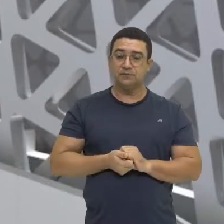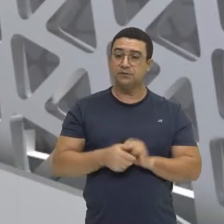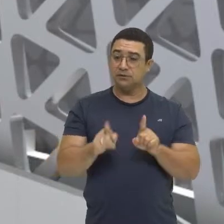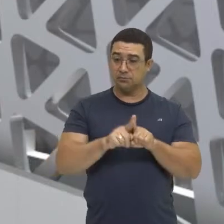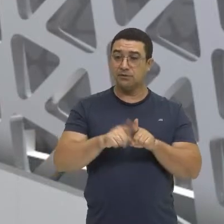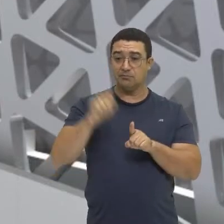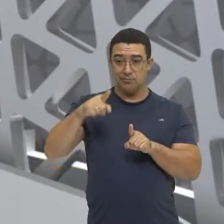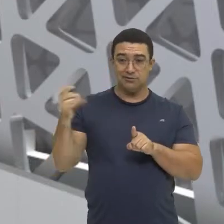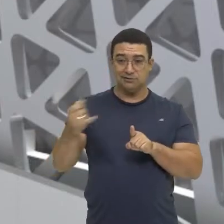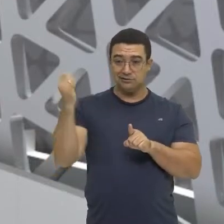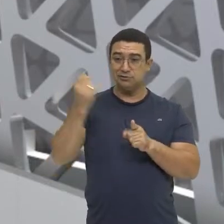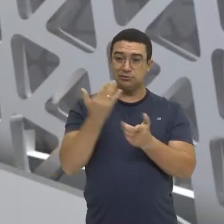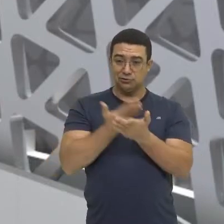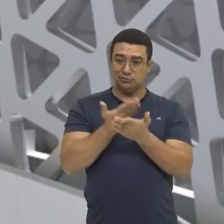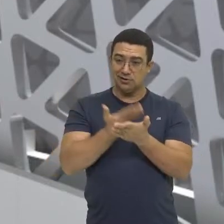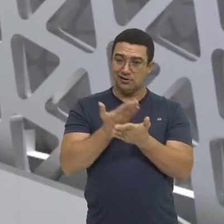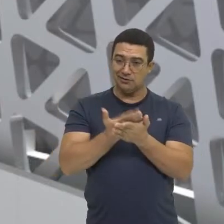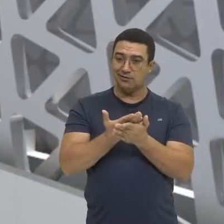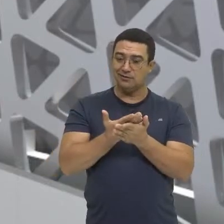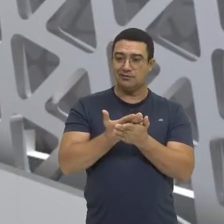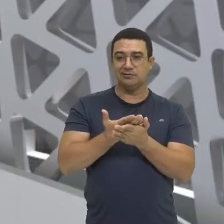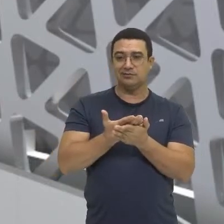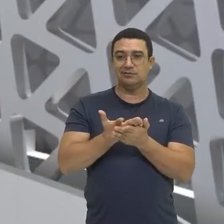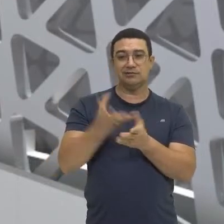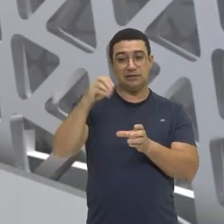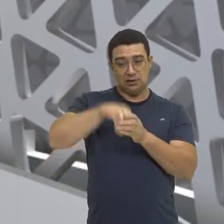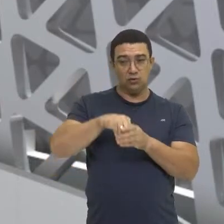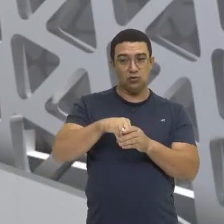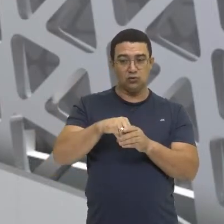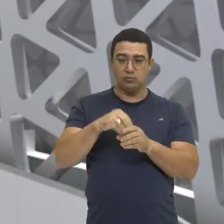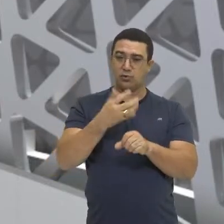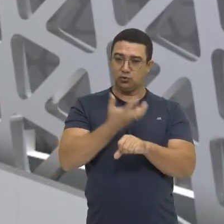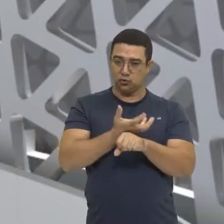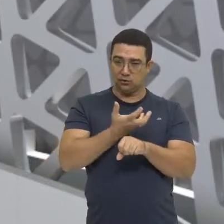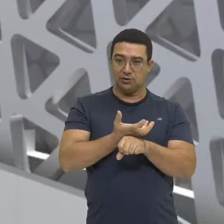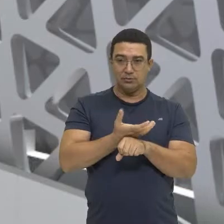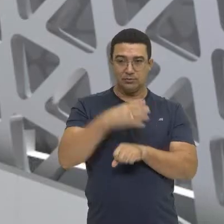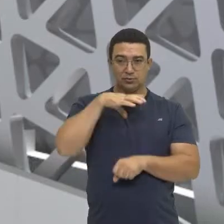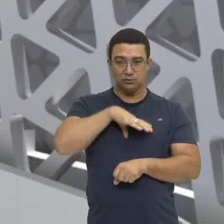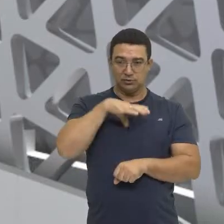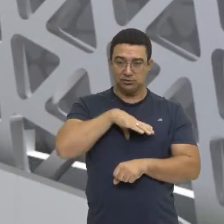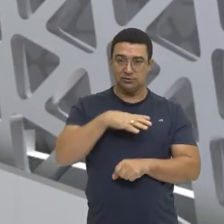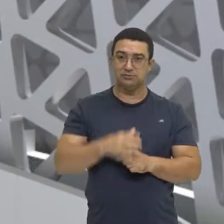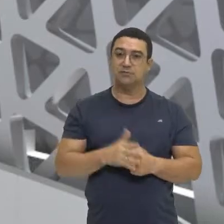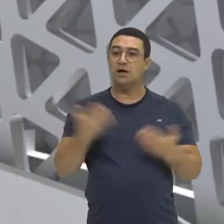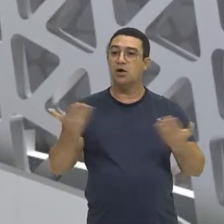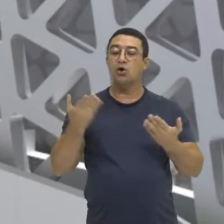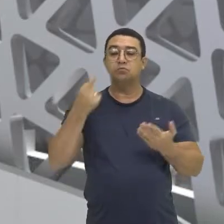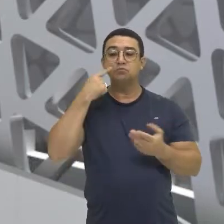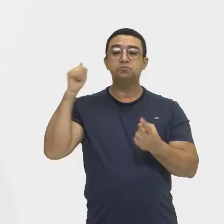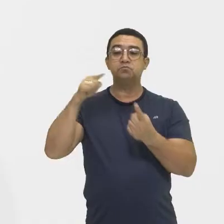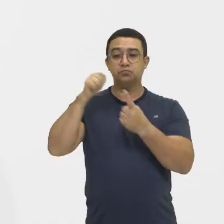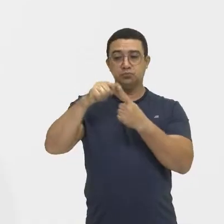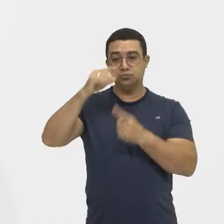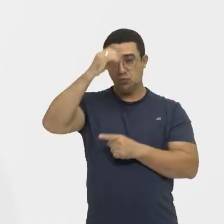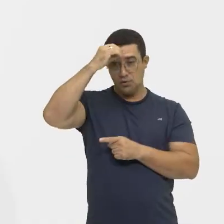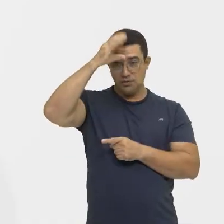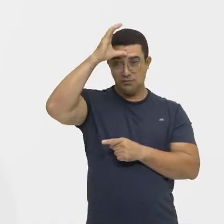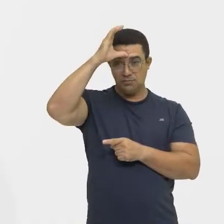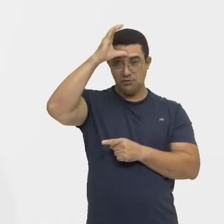estuda bastante em língua portuguesa, não é isso? Então, a gente vai conhecer agora o objeto de conhecimento da nossa